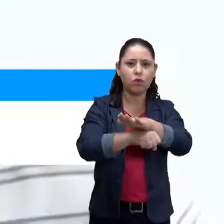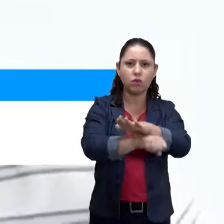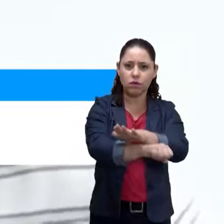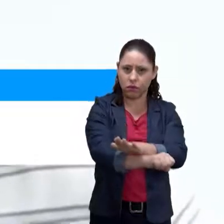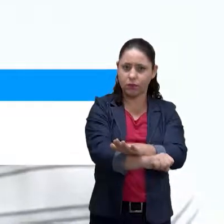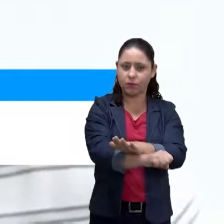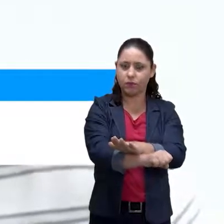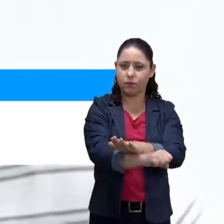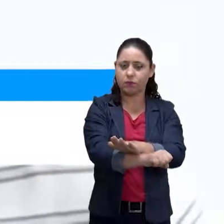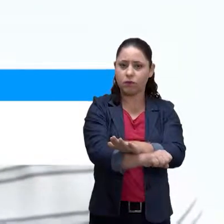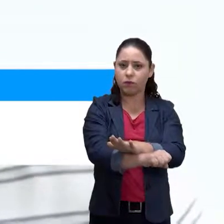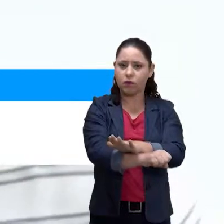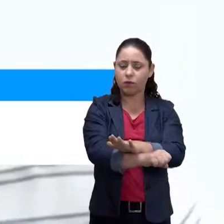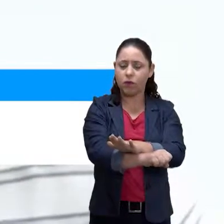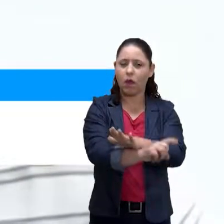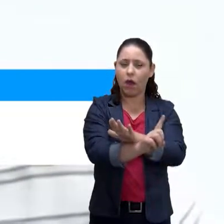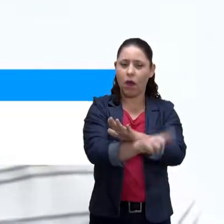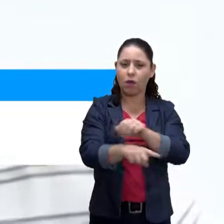inseridos